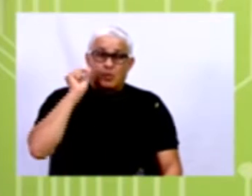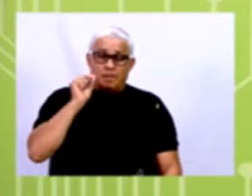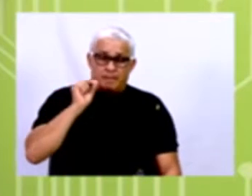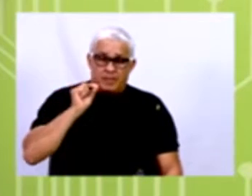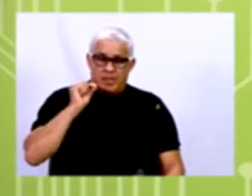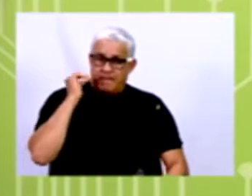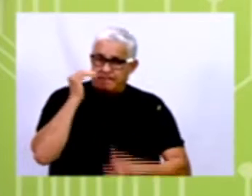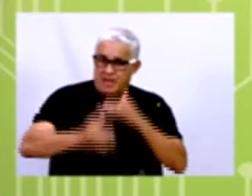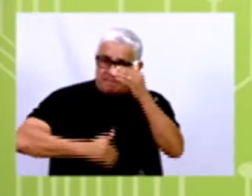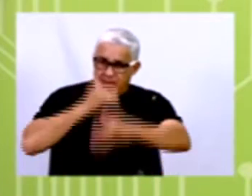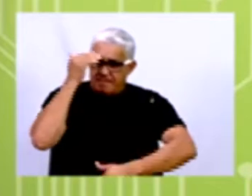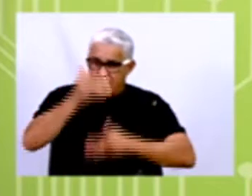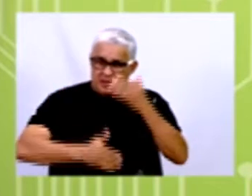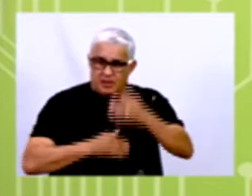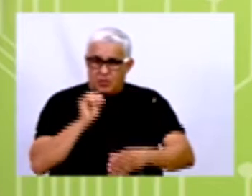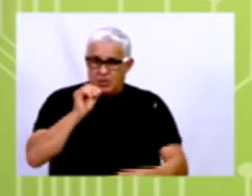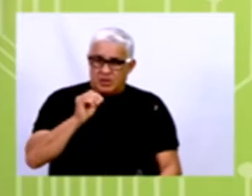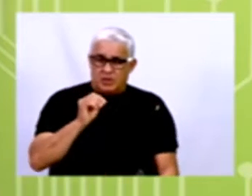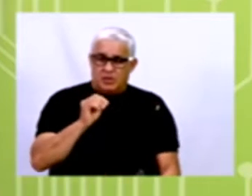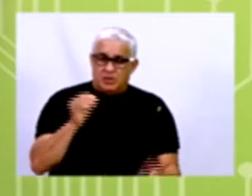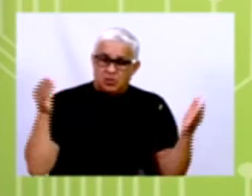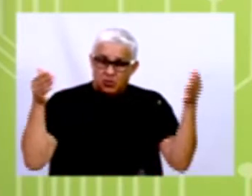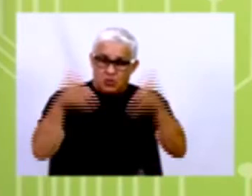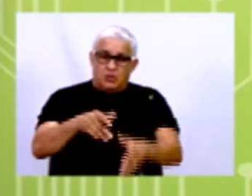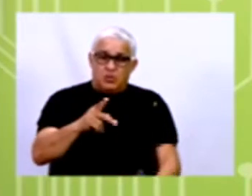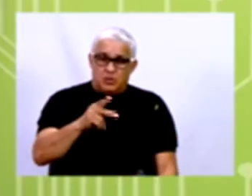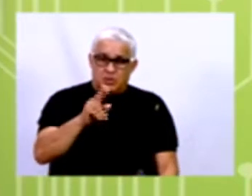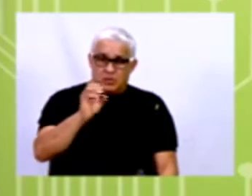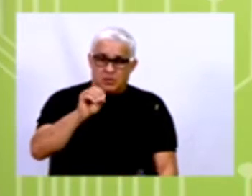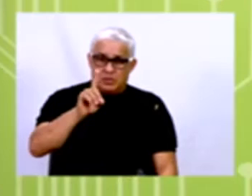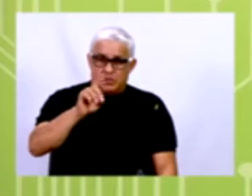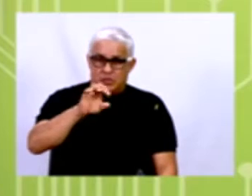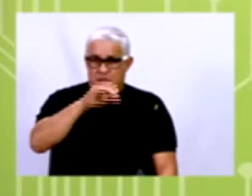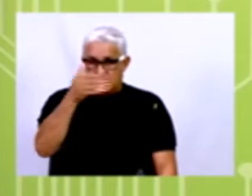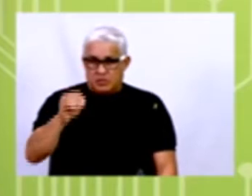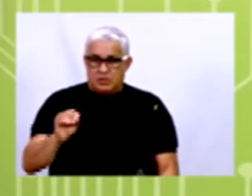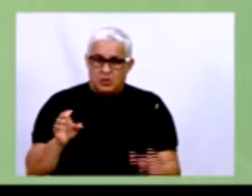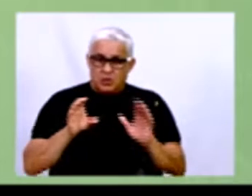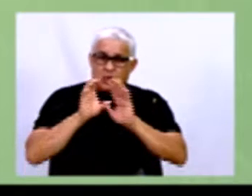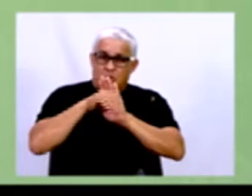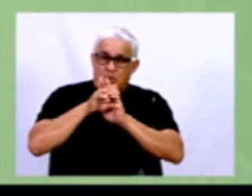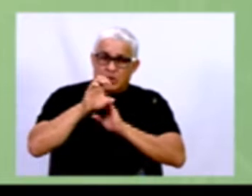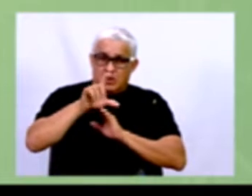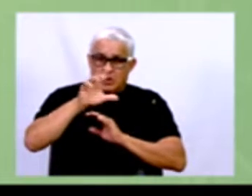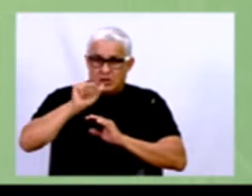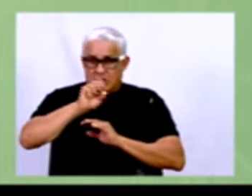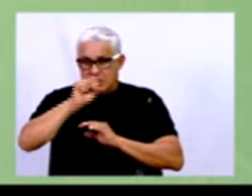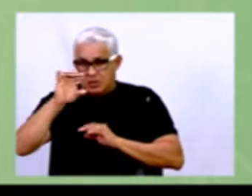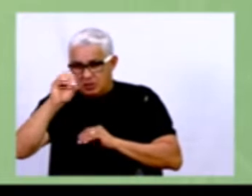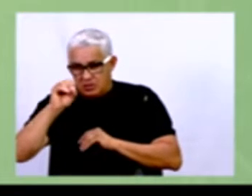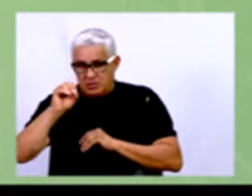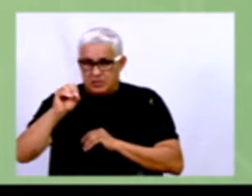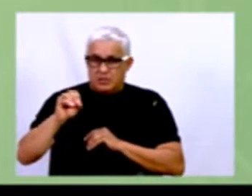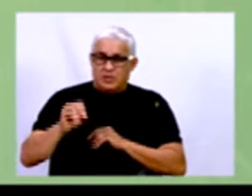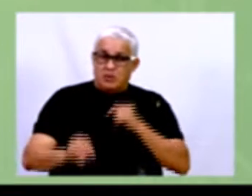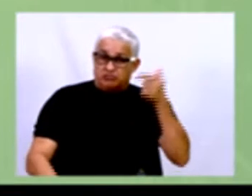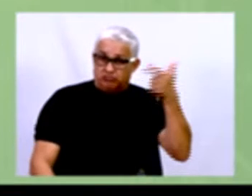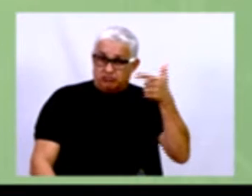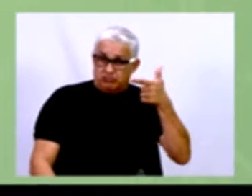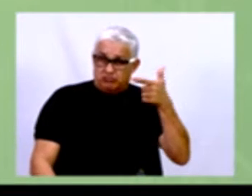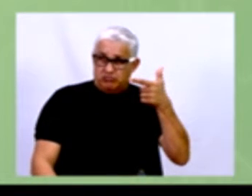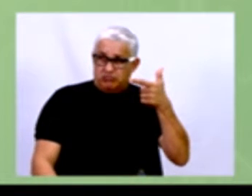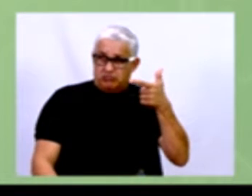foco do Adam Smith será a produção. E o conceito dele é um conceito clássico. Um segundo conceito clássico que eu e